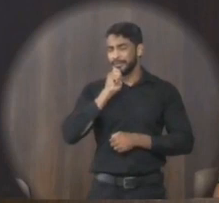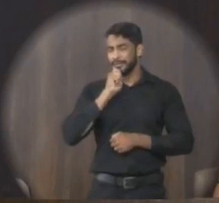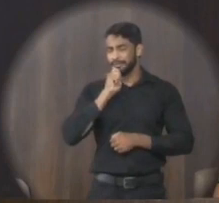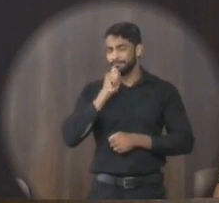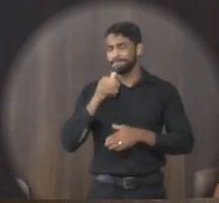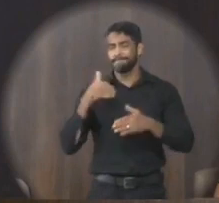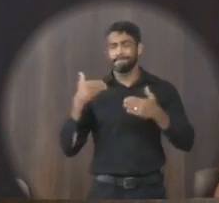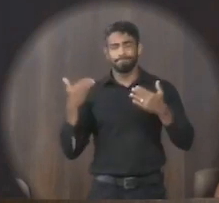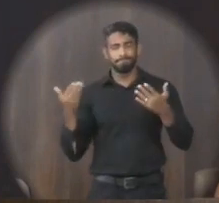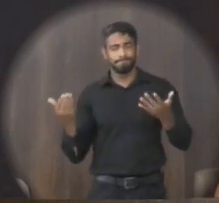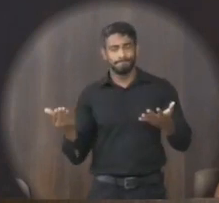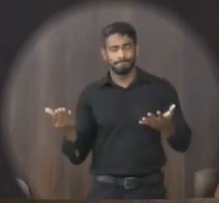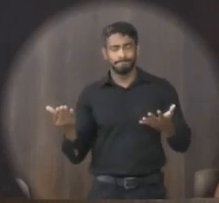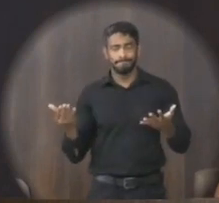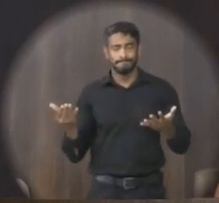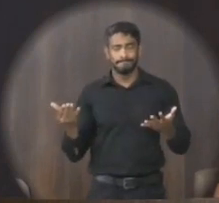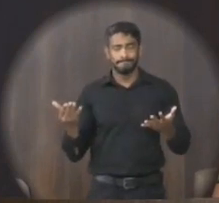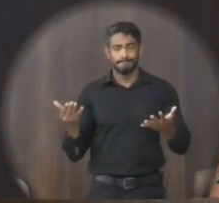E